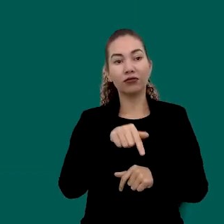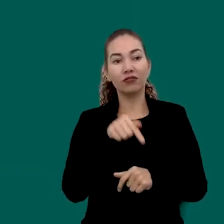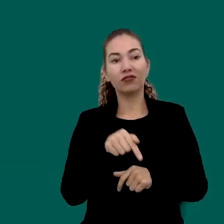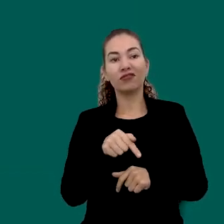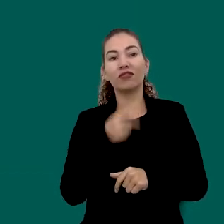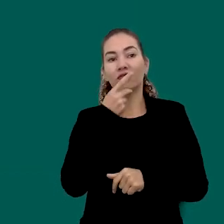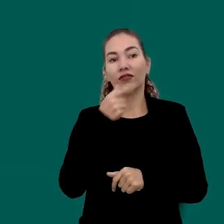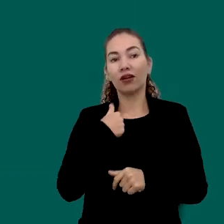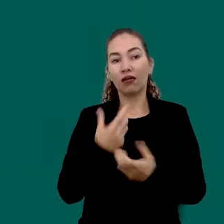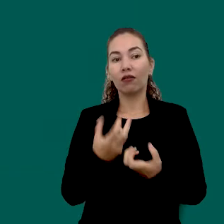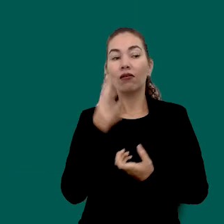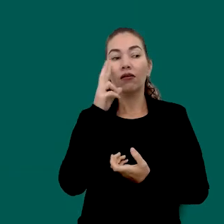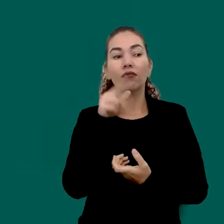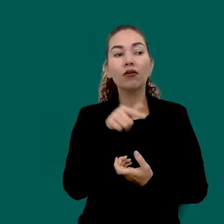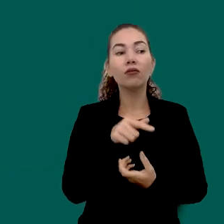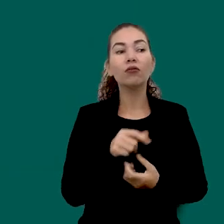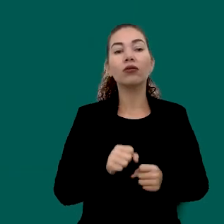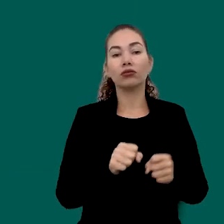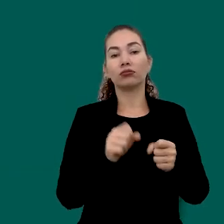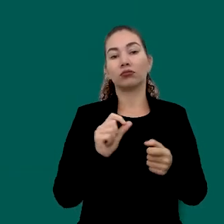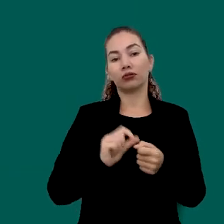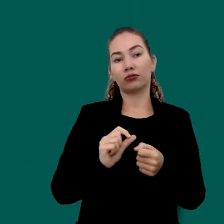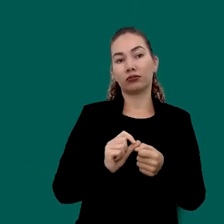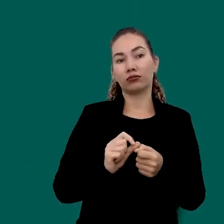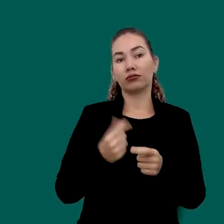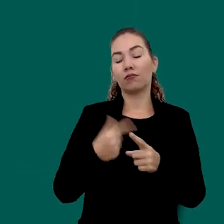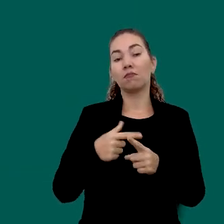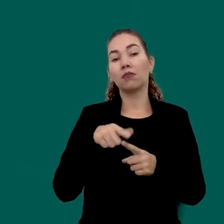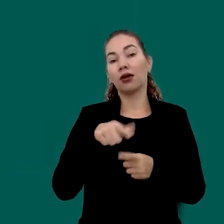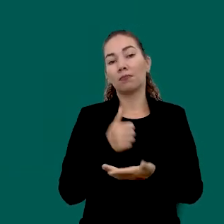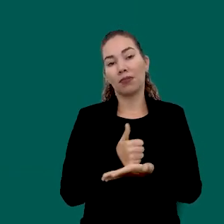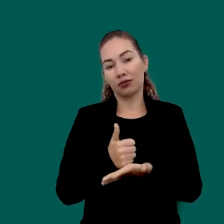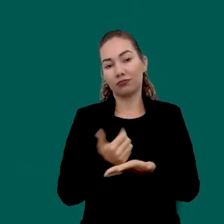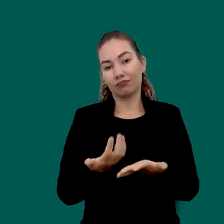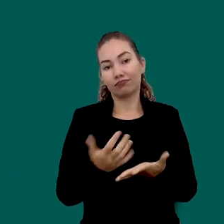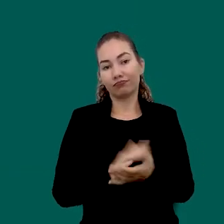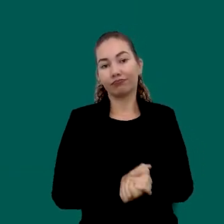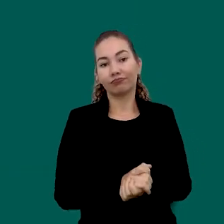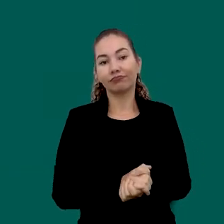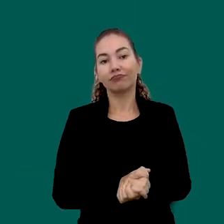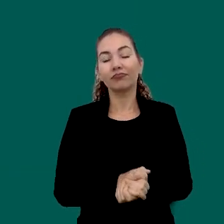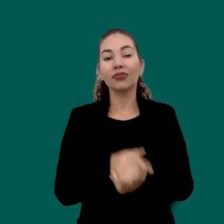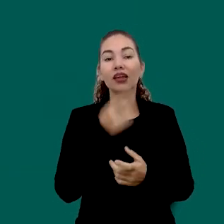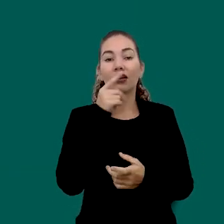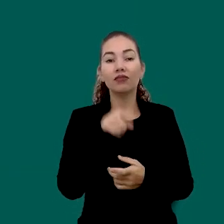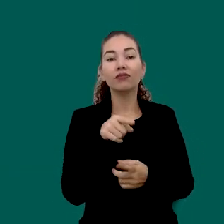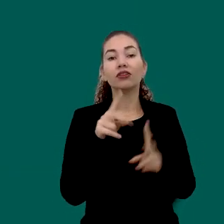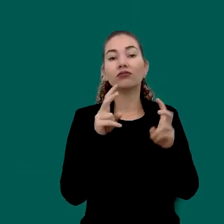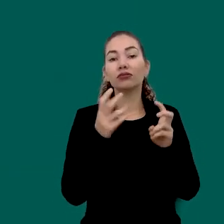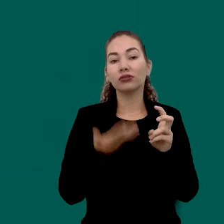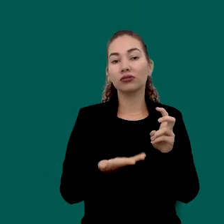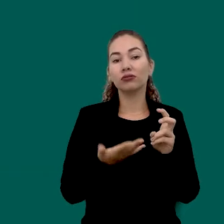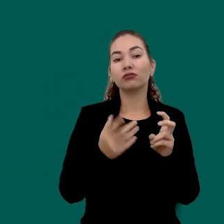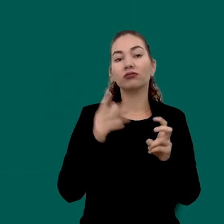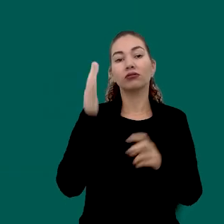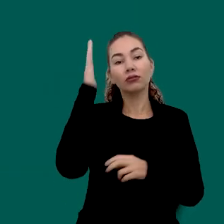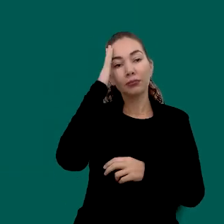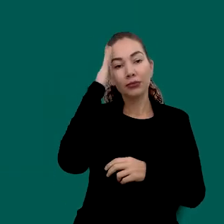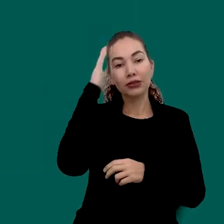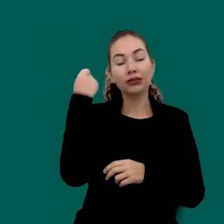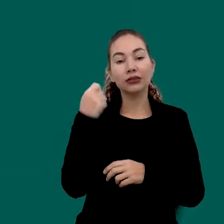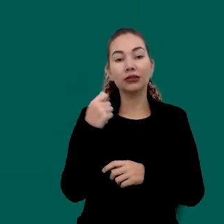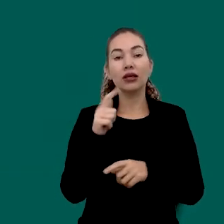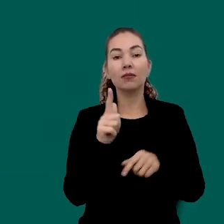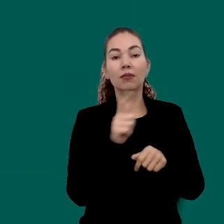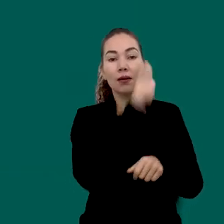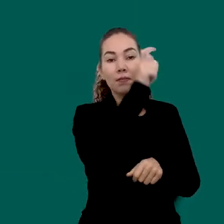faça esse trabalho forte de me entreter e dizer, cara, eu quero ver o que esse mercado está fazendo, porque é muito do básico. Então é isso que a gente falou de antecipar a